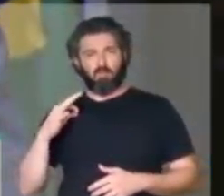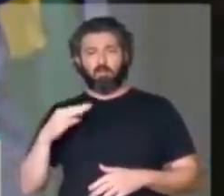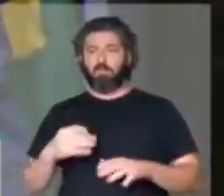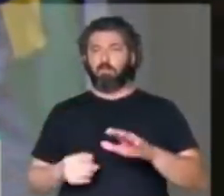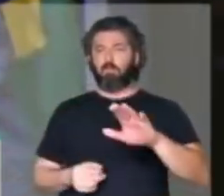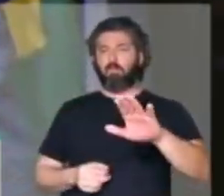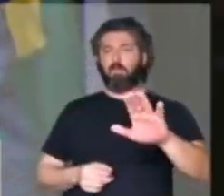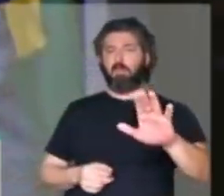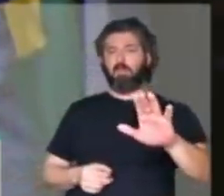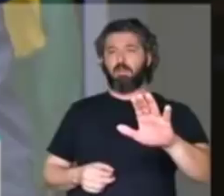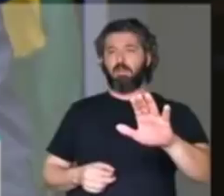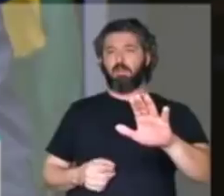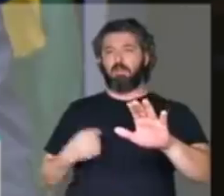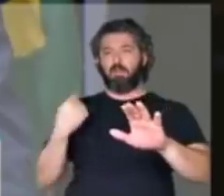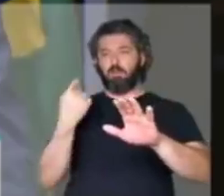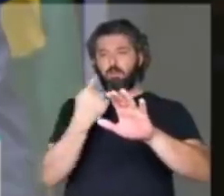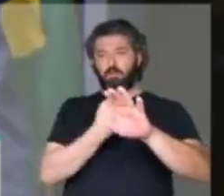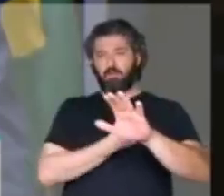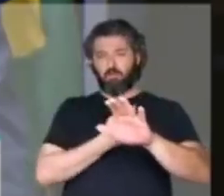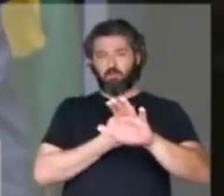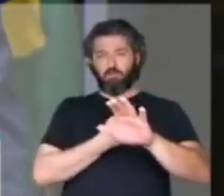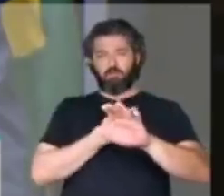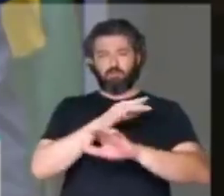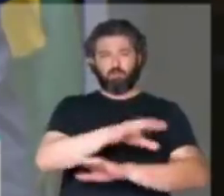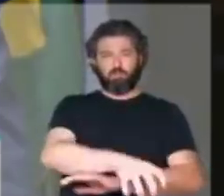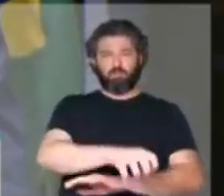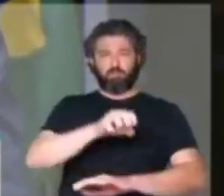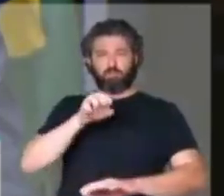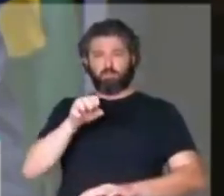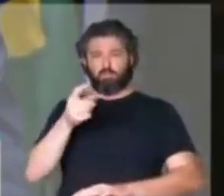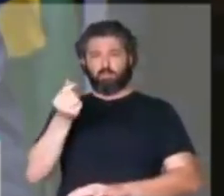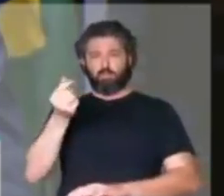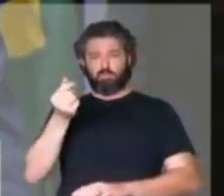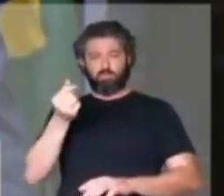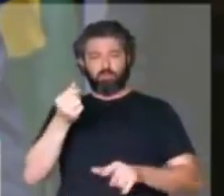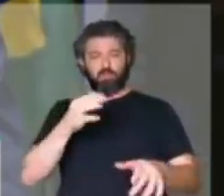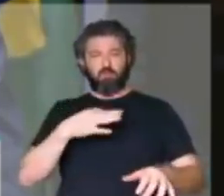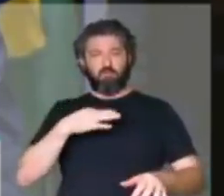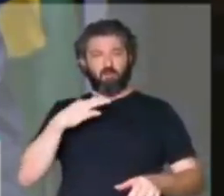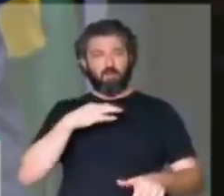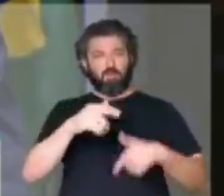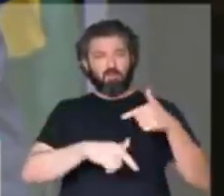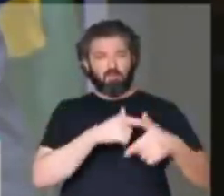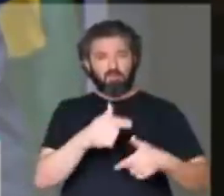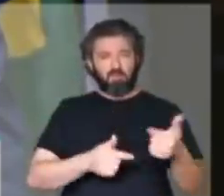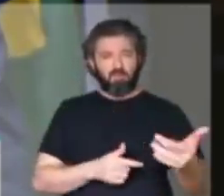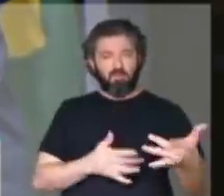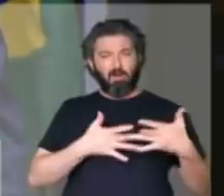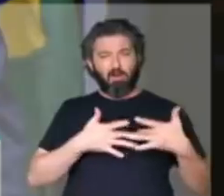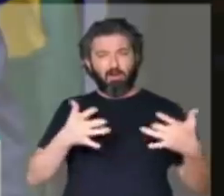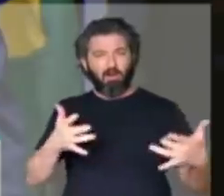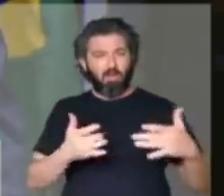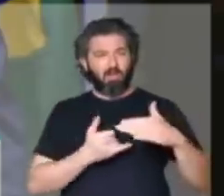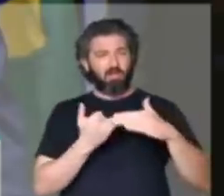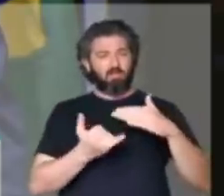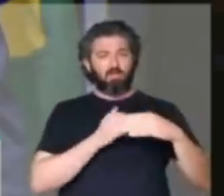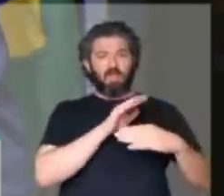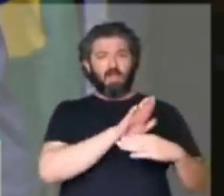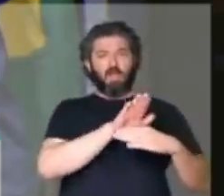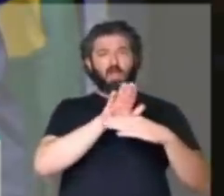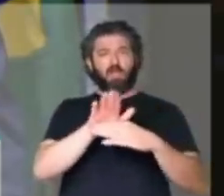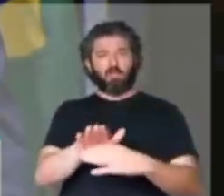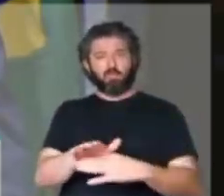seja, nós estamos tirando dinheiro de quem faz filantropia, de quem faz caridade, de instituições